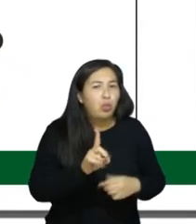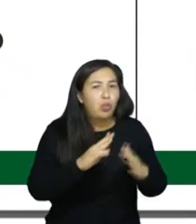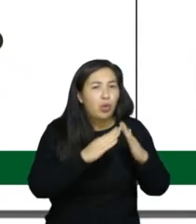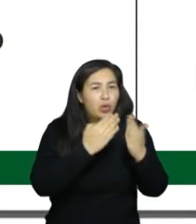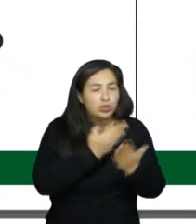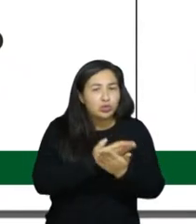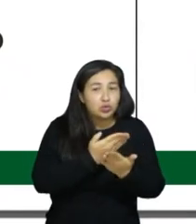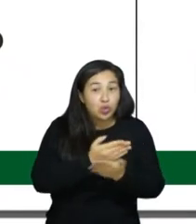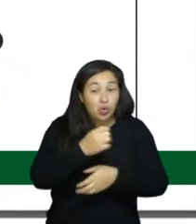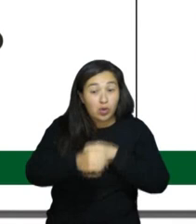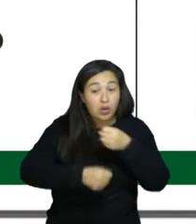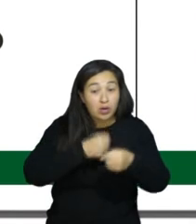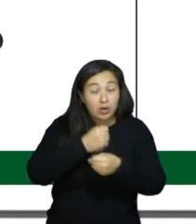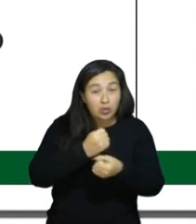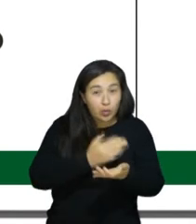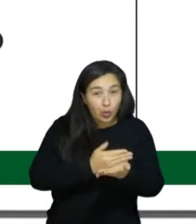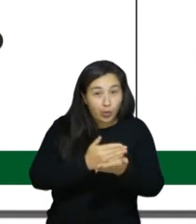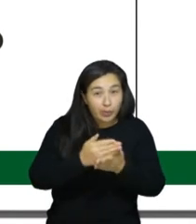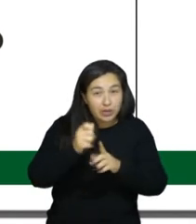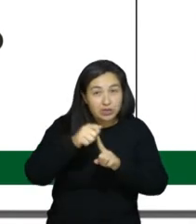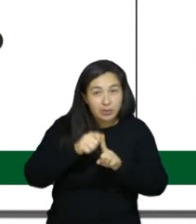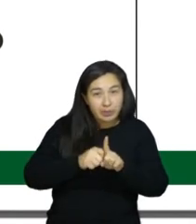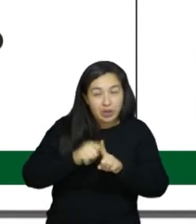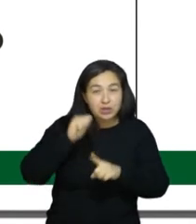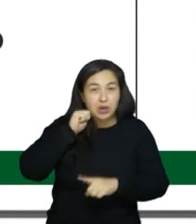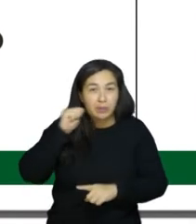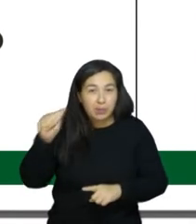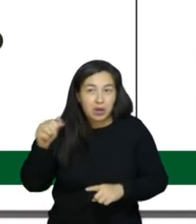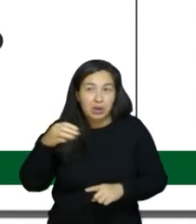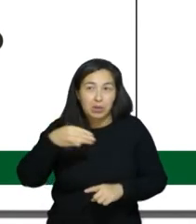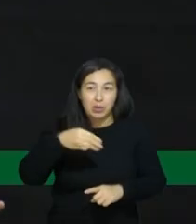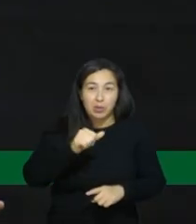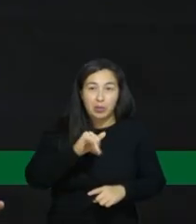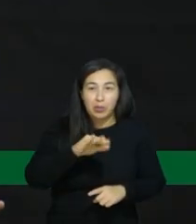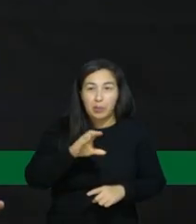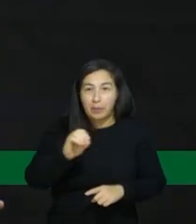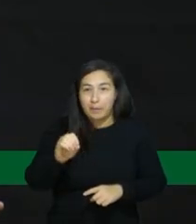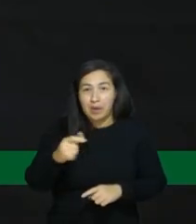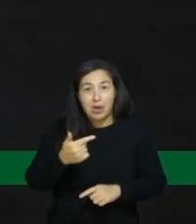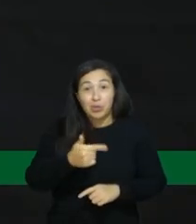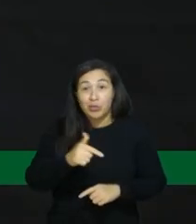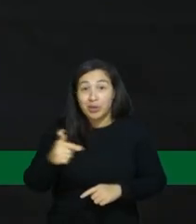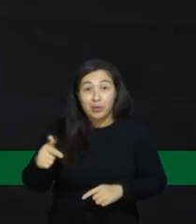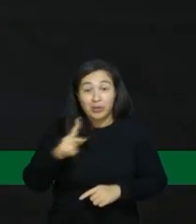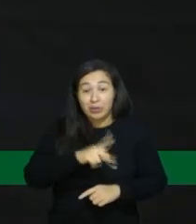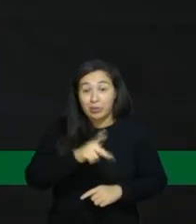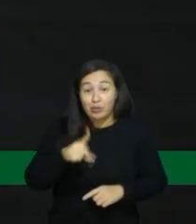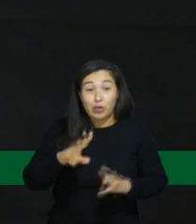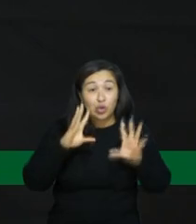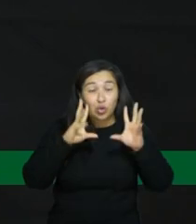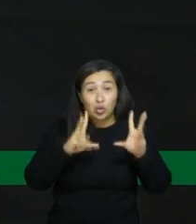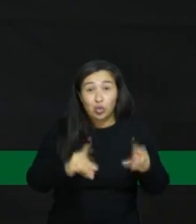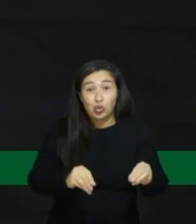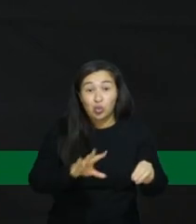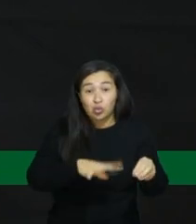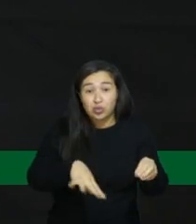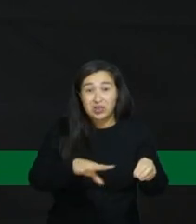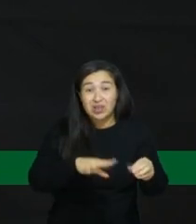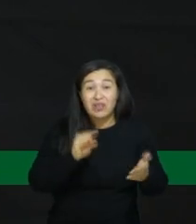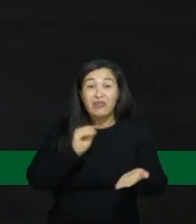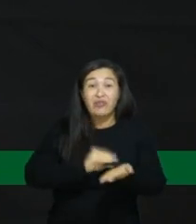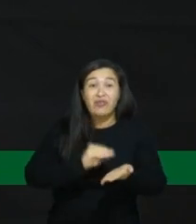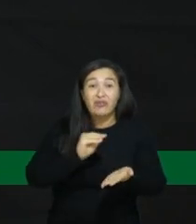letivo, lá pelo mês de abril ou maio, ainda não tem o quadro completo. Tem muitos